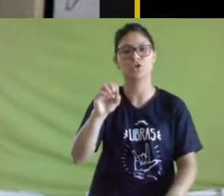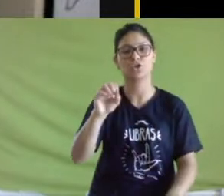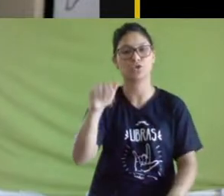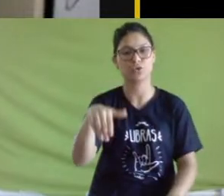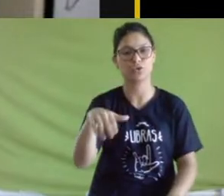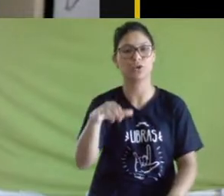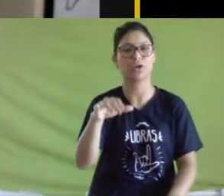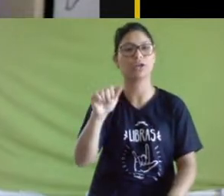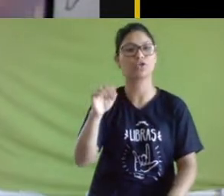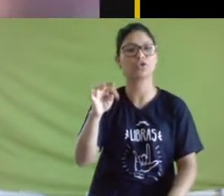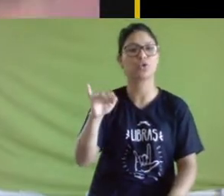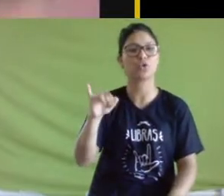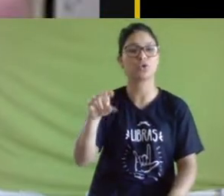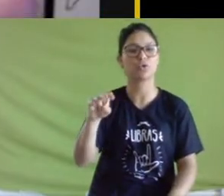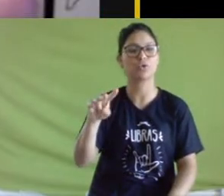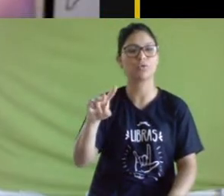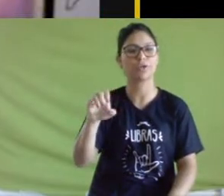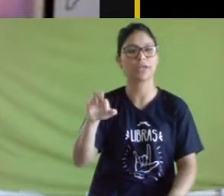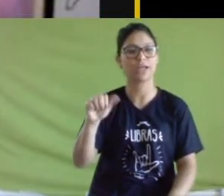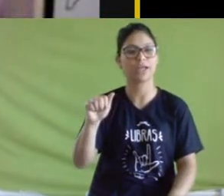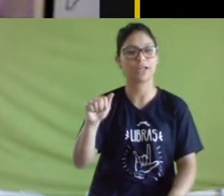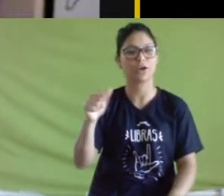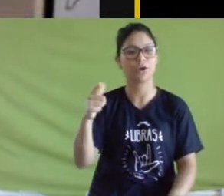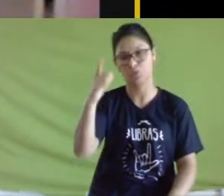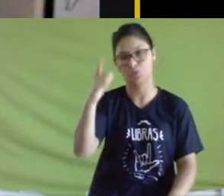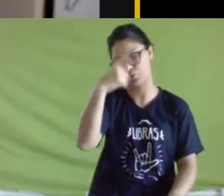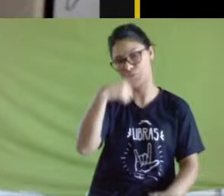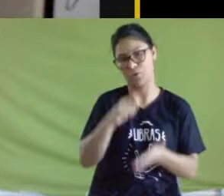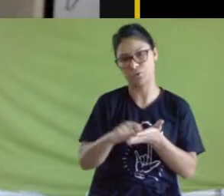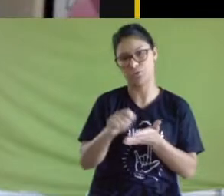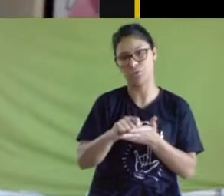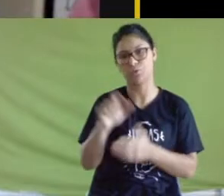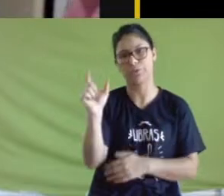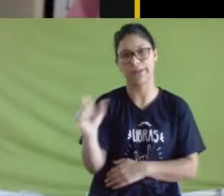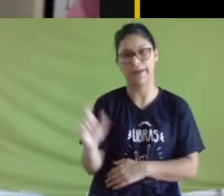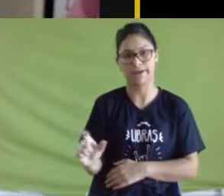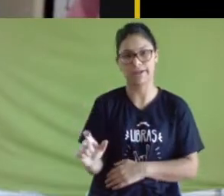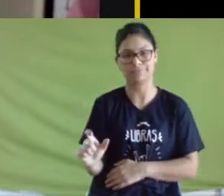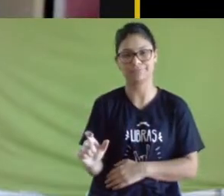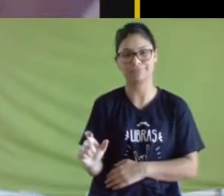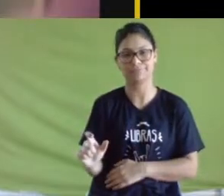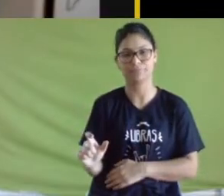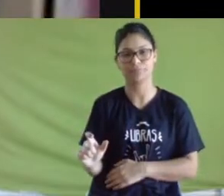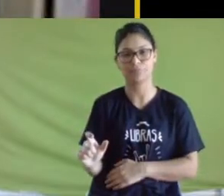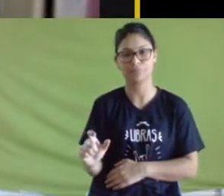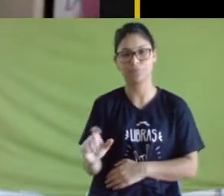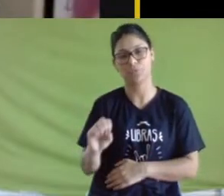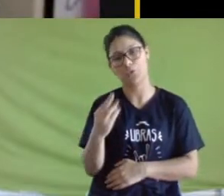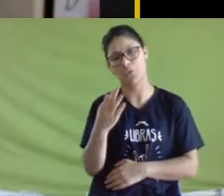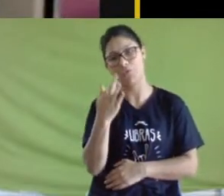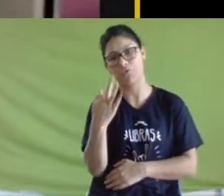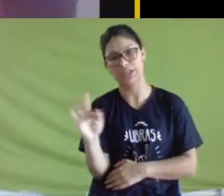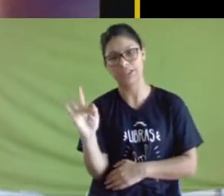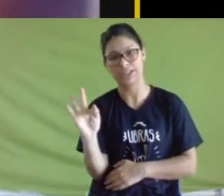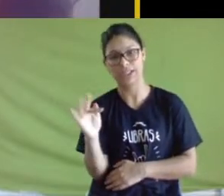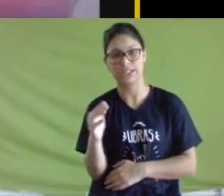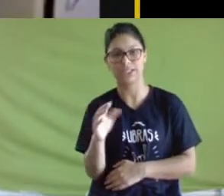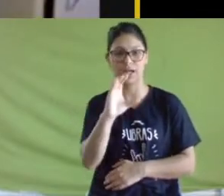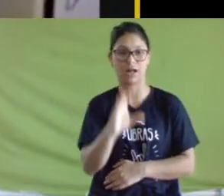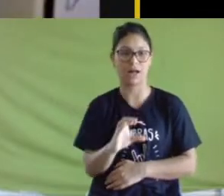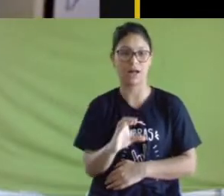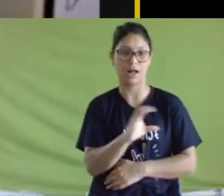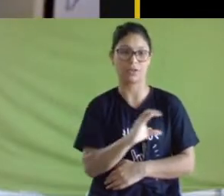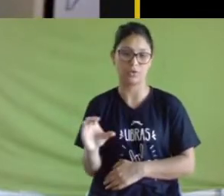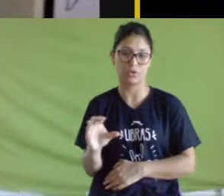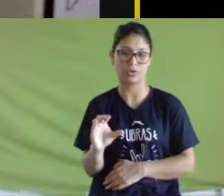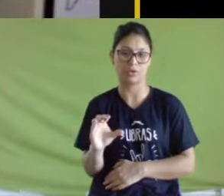Vieira, ou um outro autor italiano, ou francês, católico, a virtude